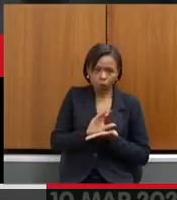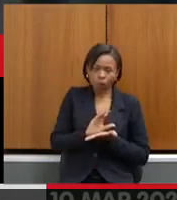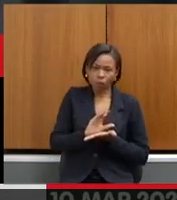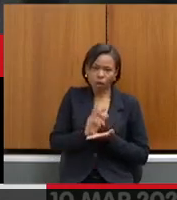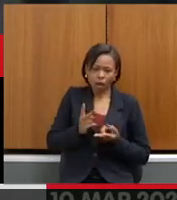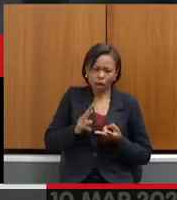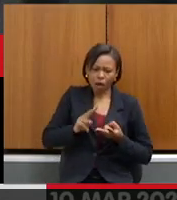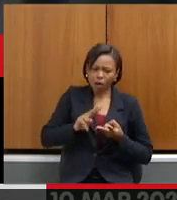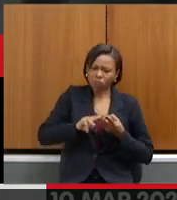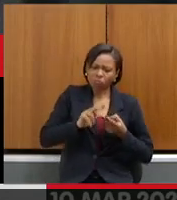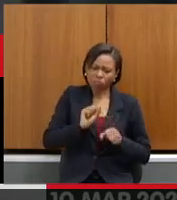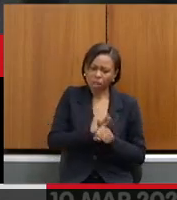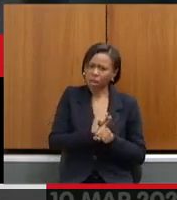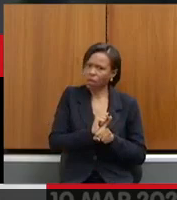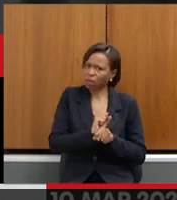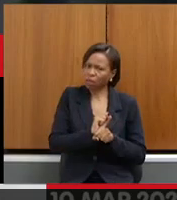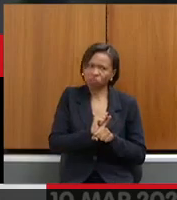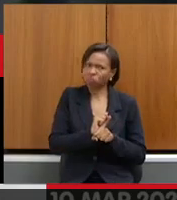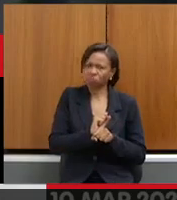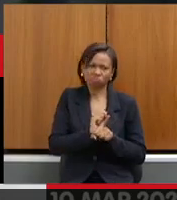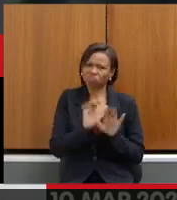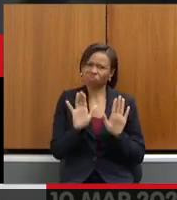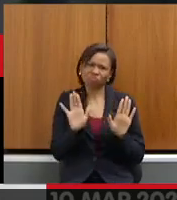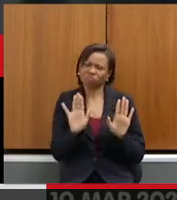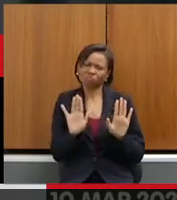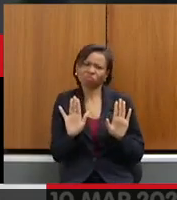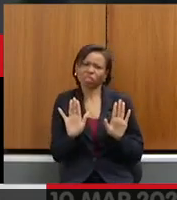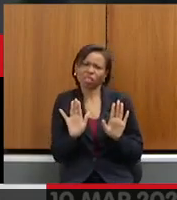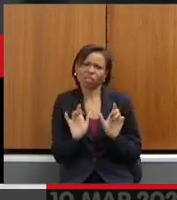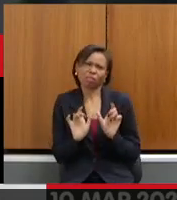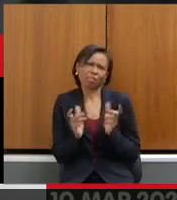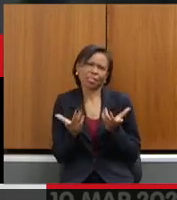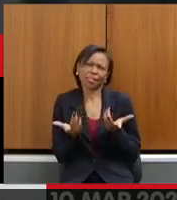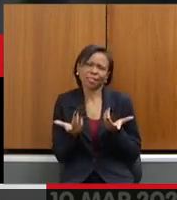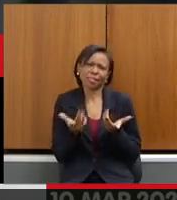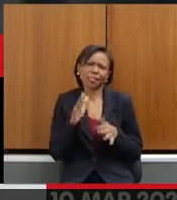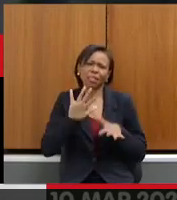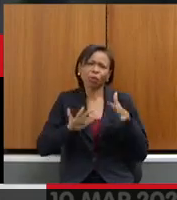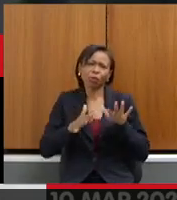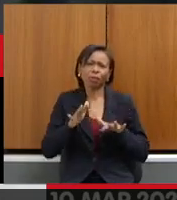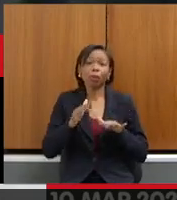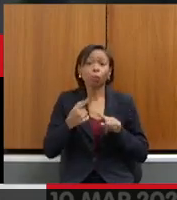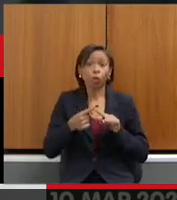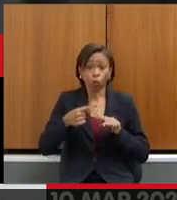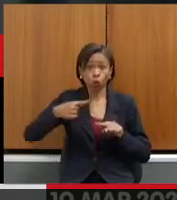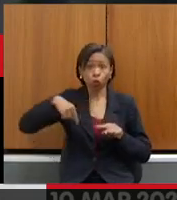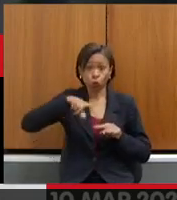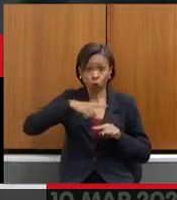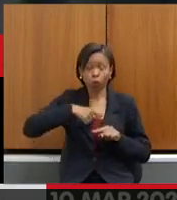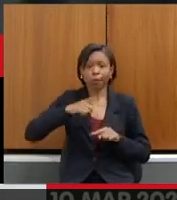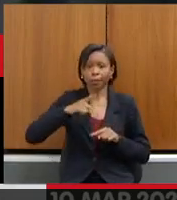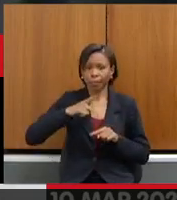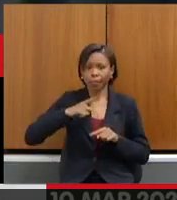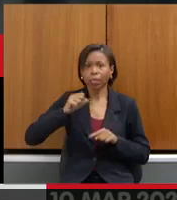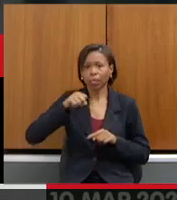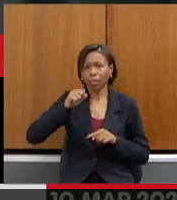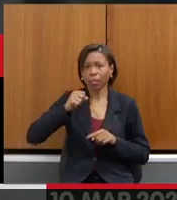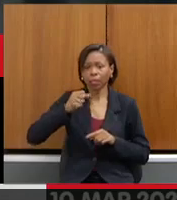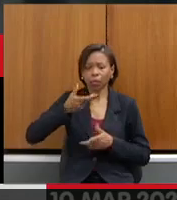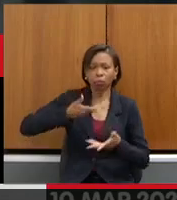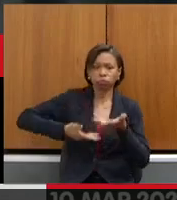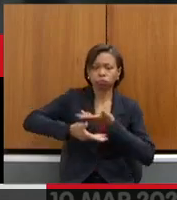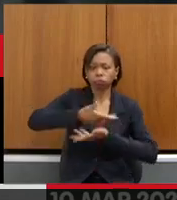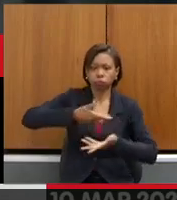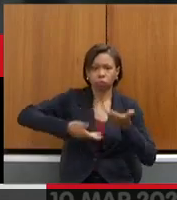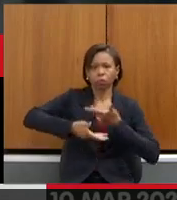usar o tempo que atenção eu acho que talvez não fosse o termo mais adequado nós temos um fluxo eu acho que é importante